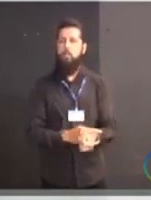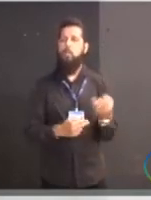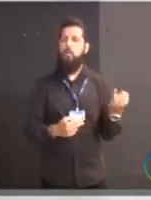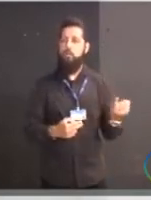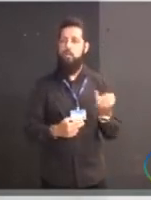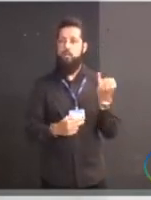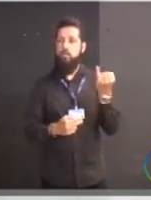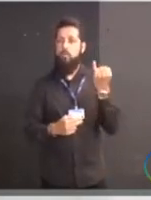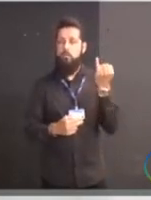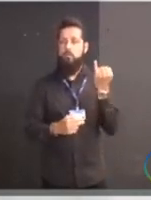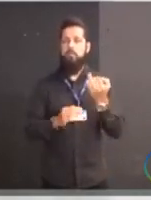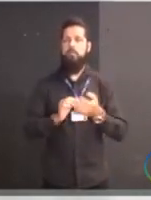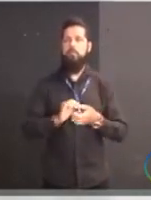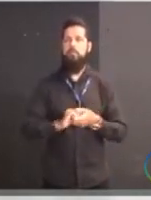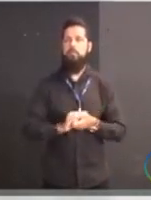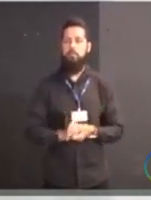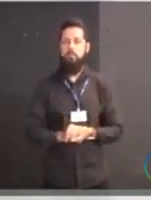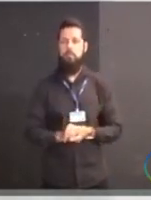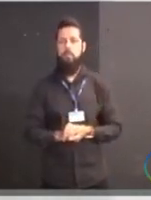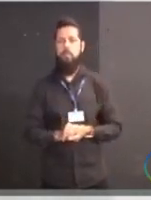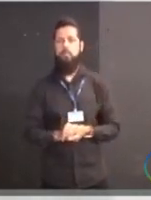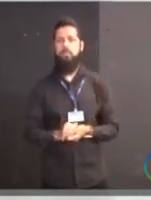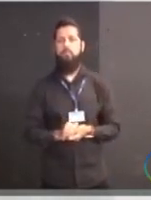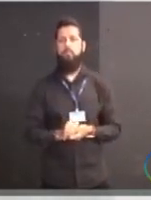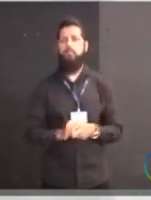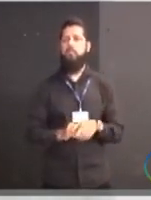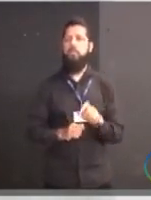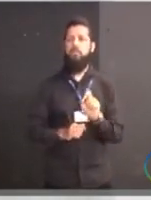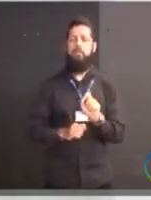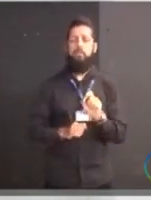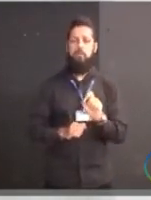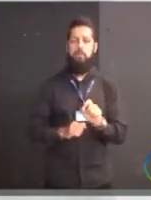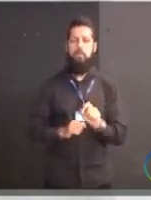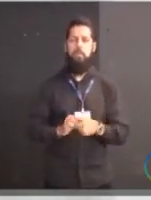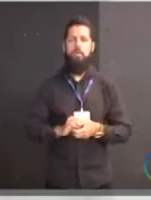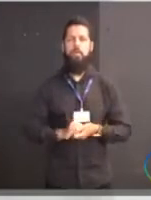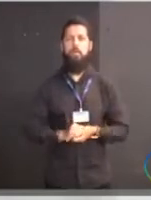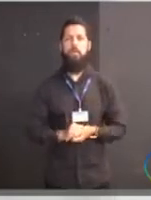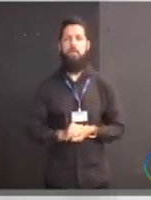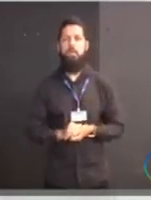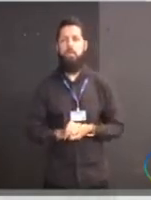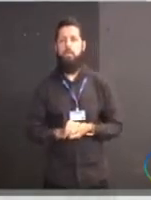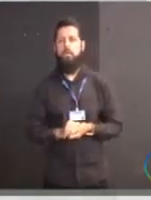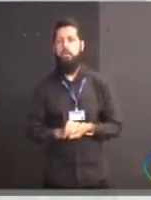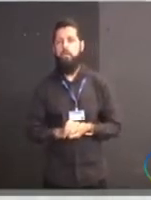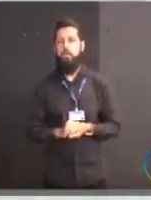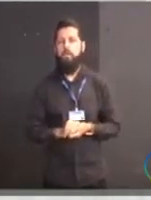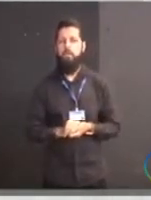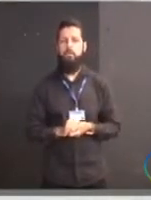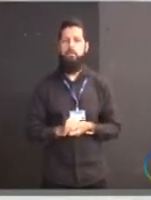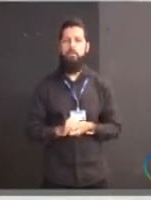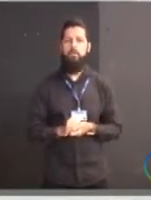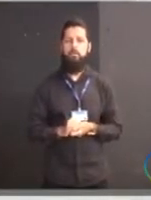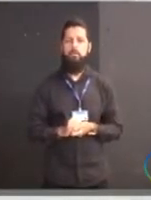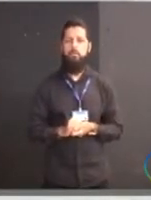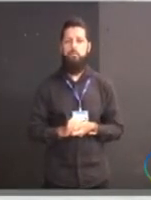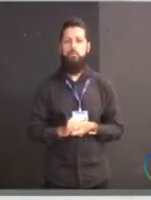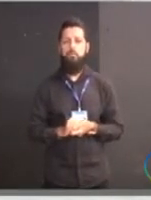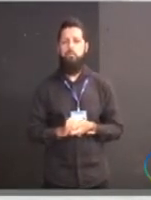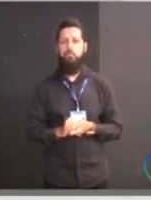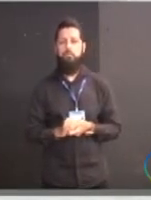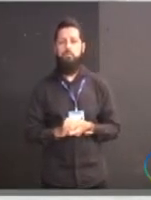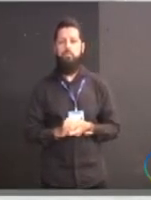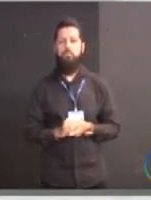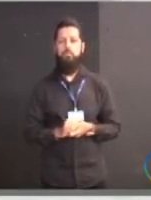pelos Estados Unidos da América do Norte e, por que não dizer, pela Inglaterra também. Mas encontramos em todos